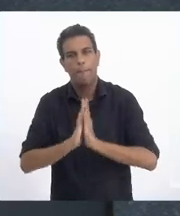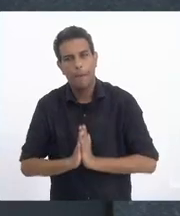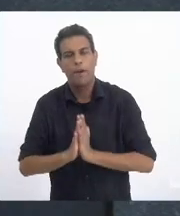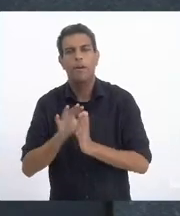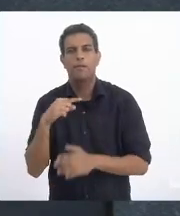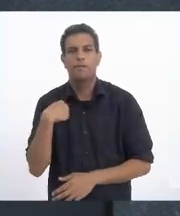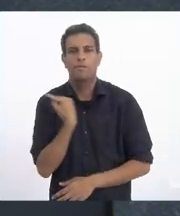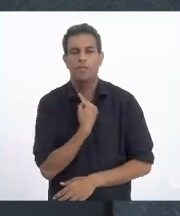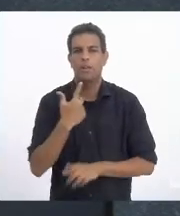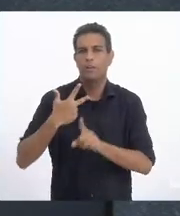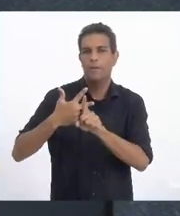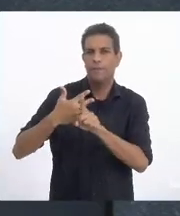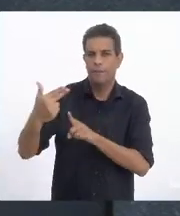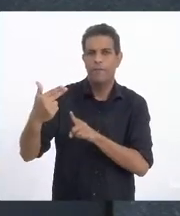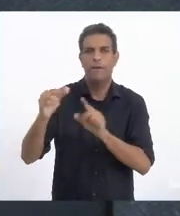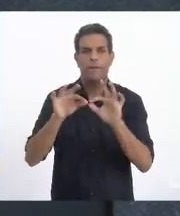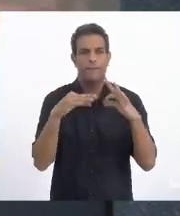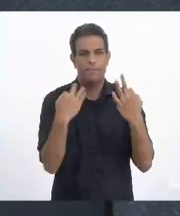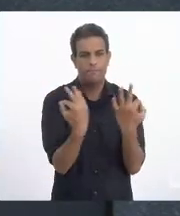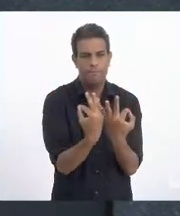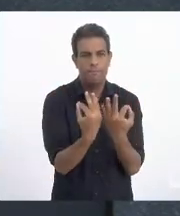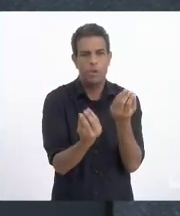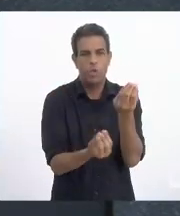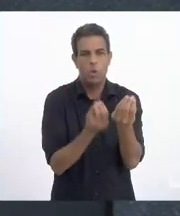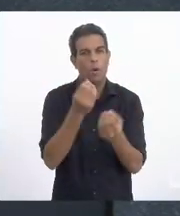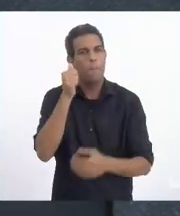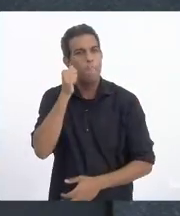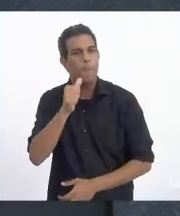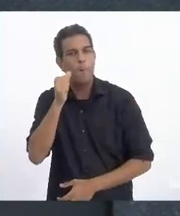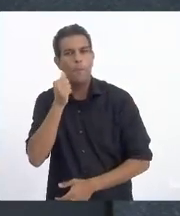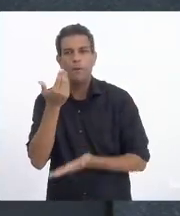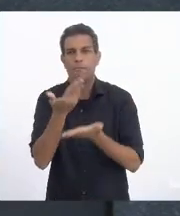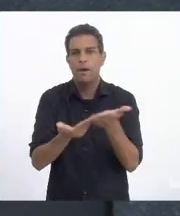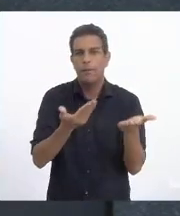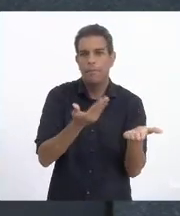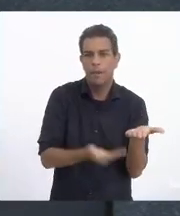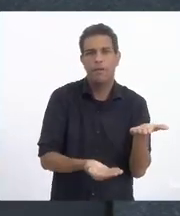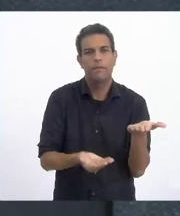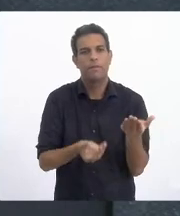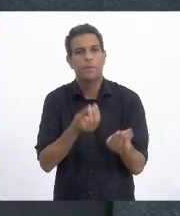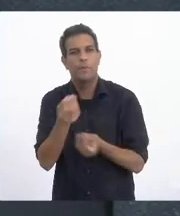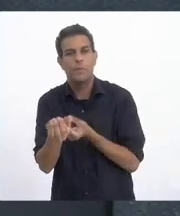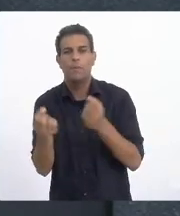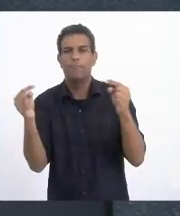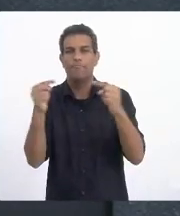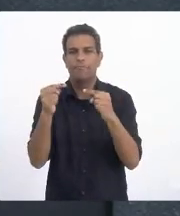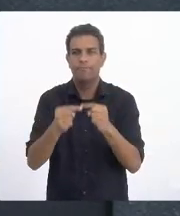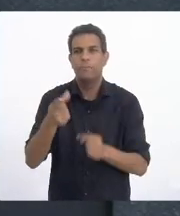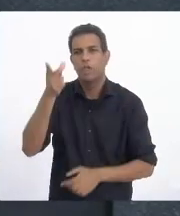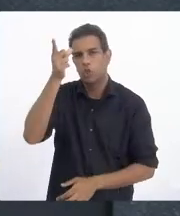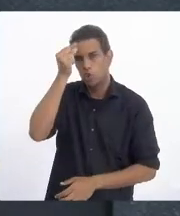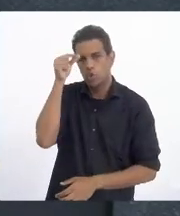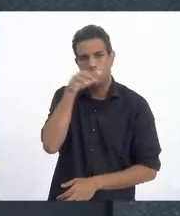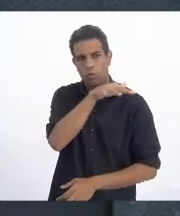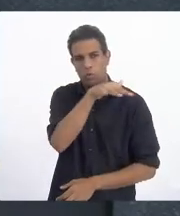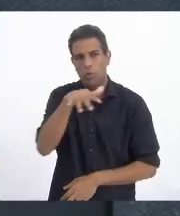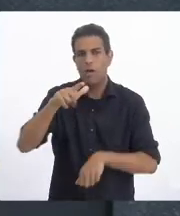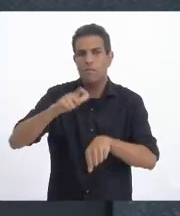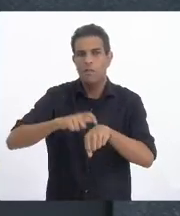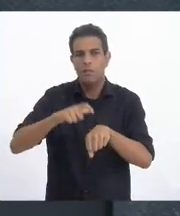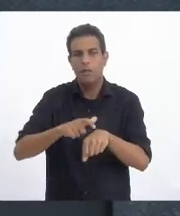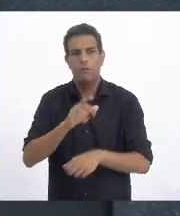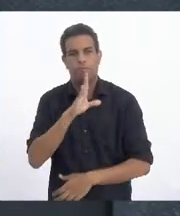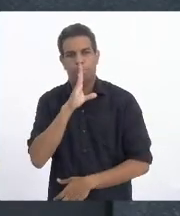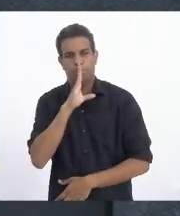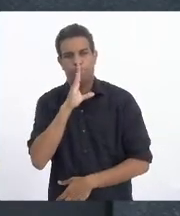nossos heróis, das nossas famílias, dessas mulheres que perderam seus maridos. E eu também já soube que vocês já fizeram um minuto de